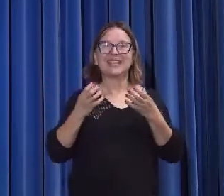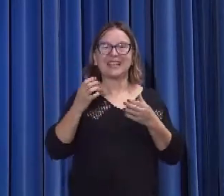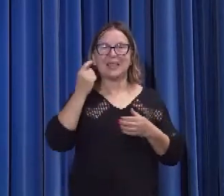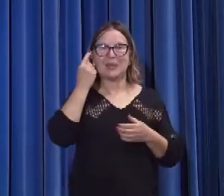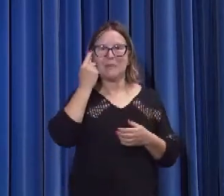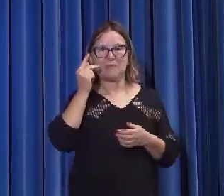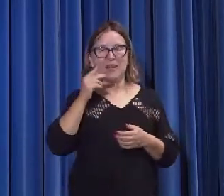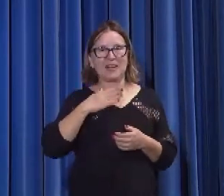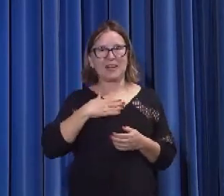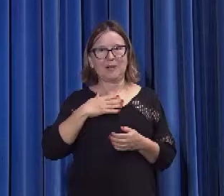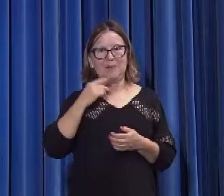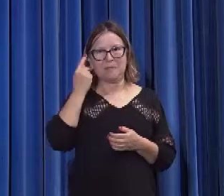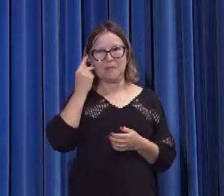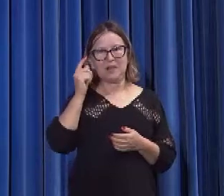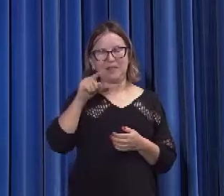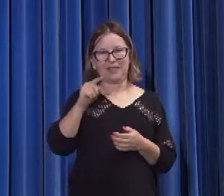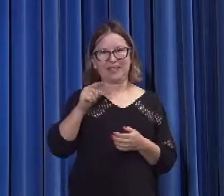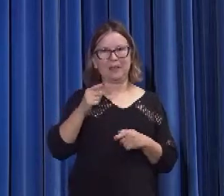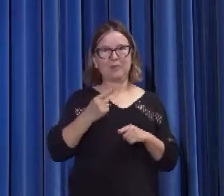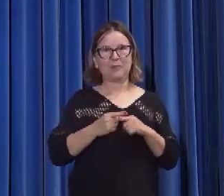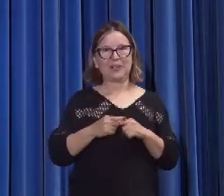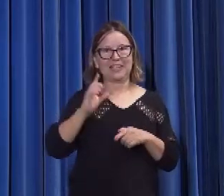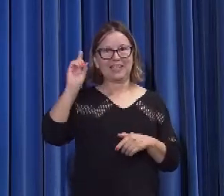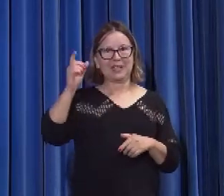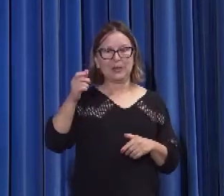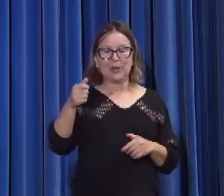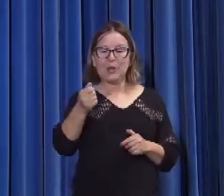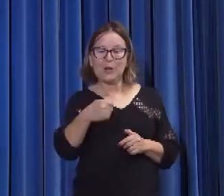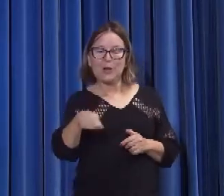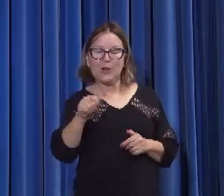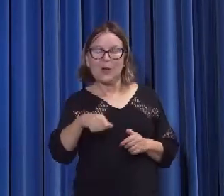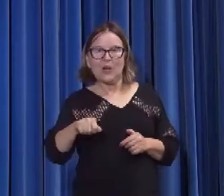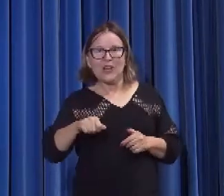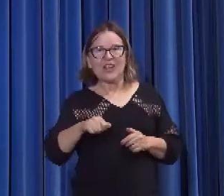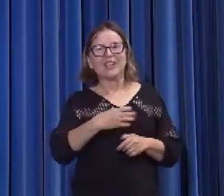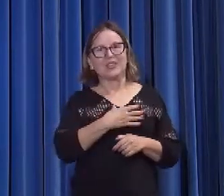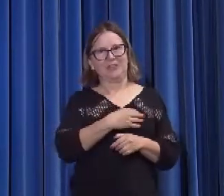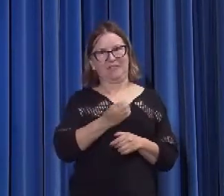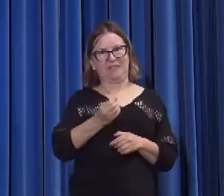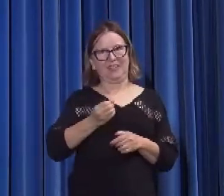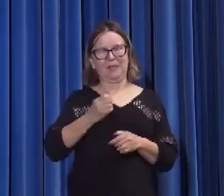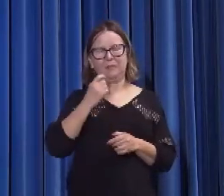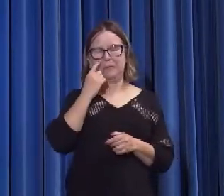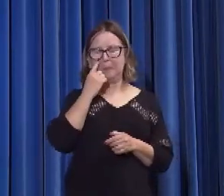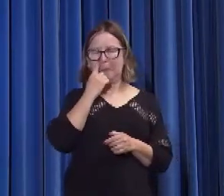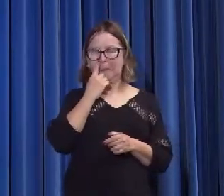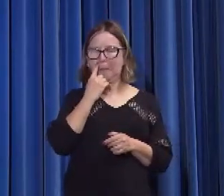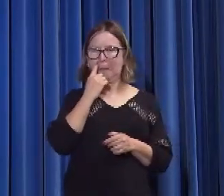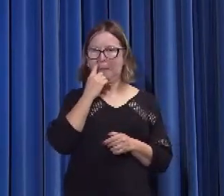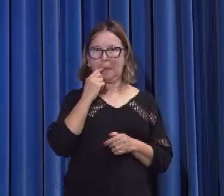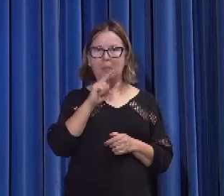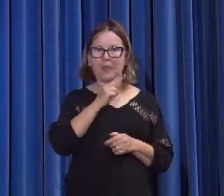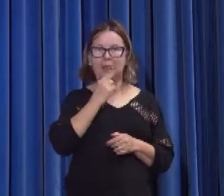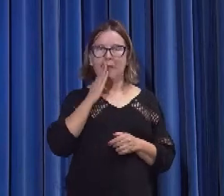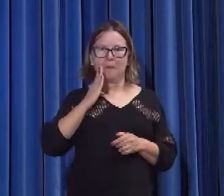o seu filho, como nós encontramos lá em Hebreus 12. Nós não vamos abrir aqui, mas depois você leia em casa.